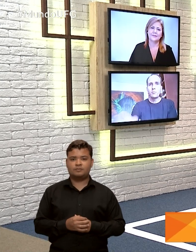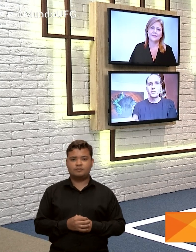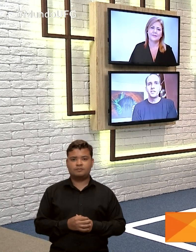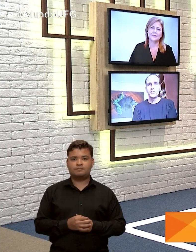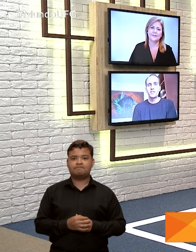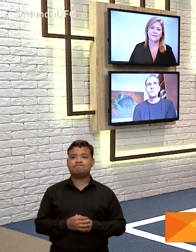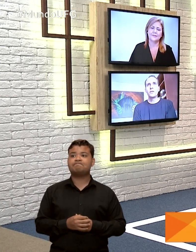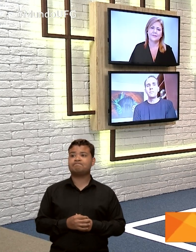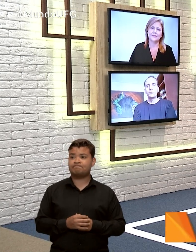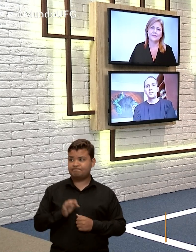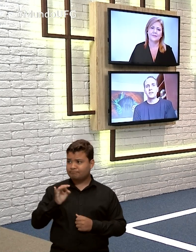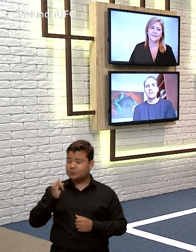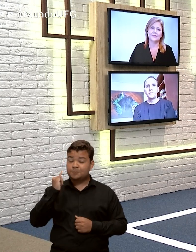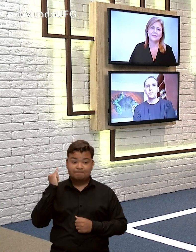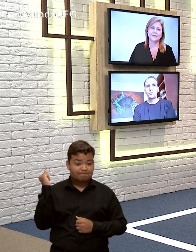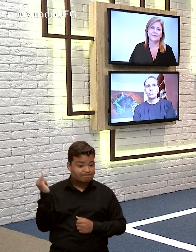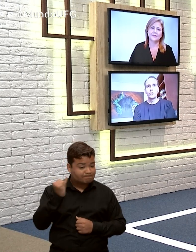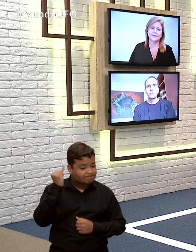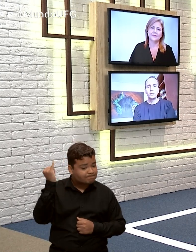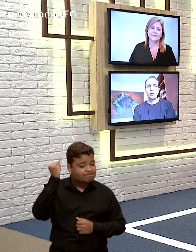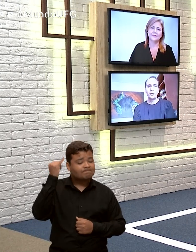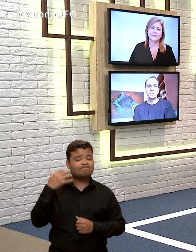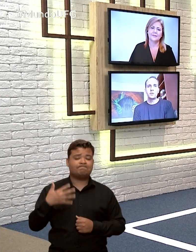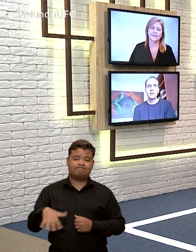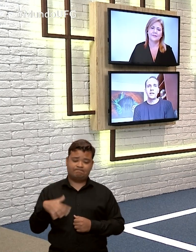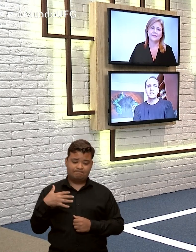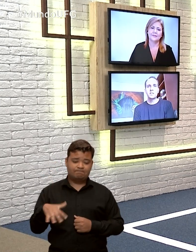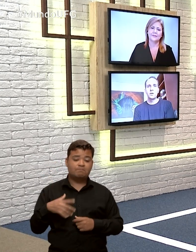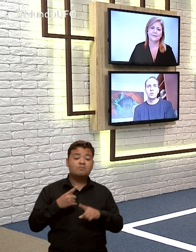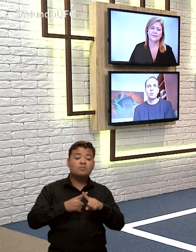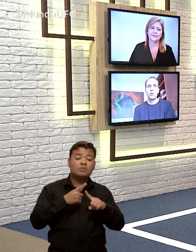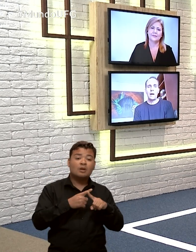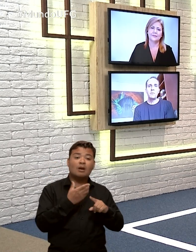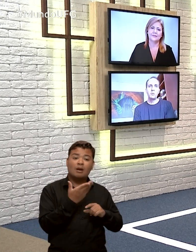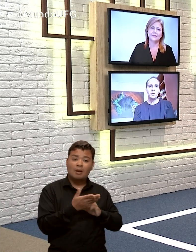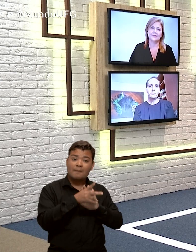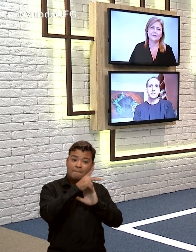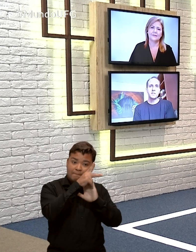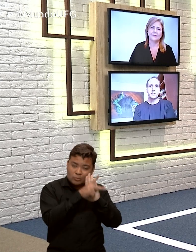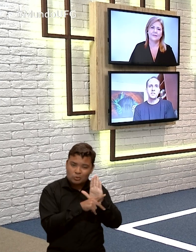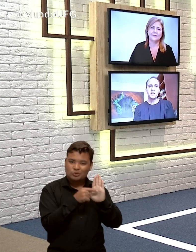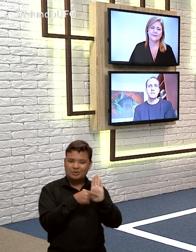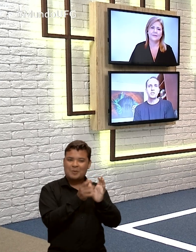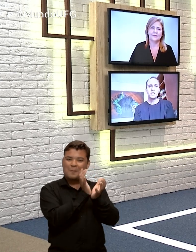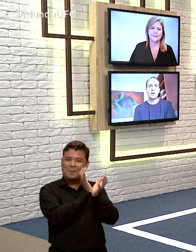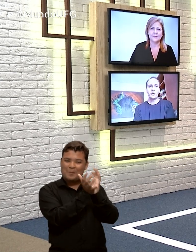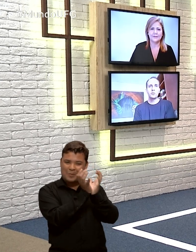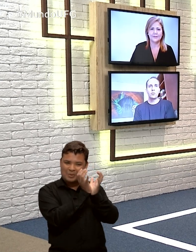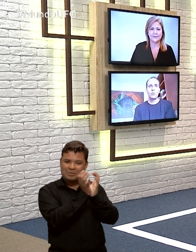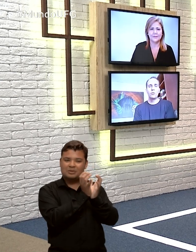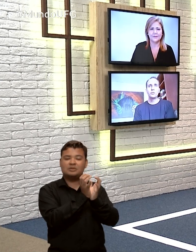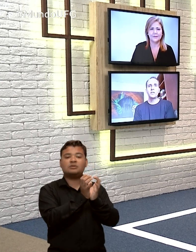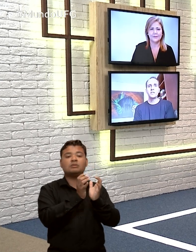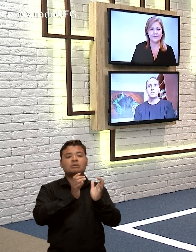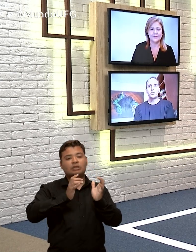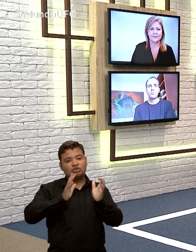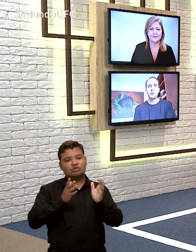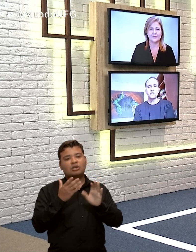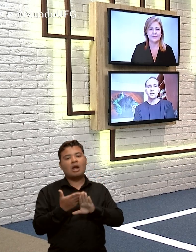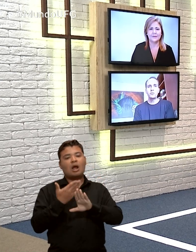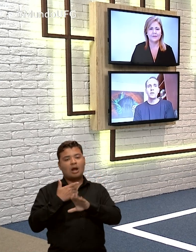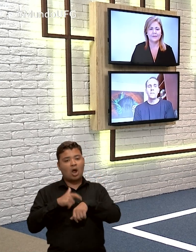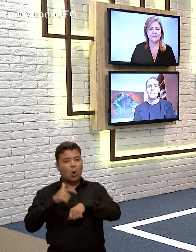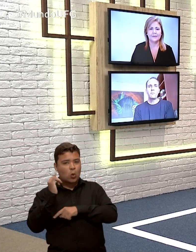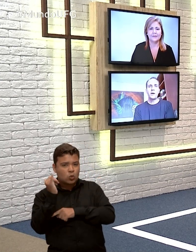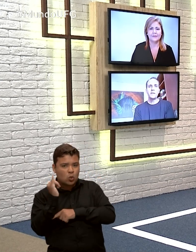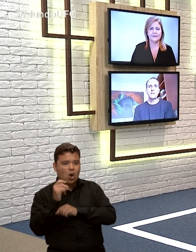É importantíssimo, né? Porque todo o projeto ele nasceu, a Bibliolibras em si já existia a Hora do Ponto, né? Já existia o